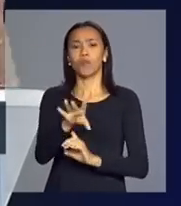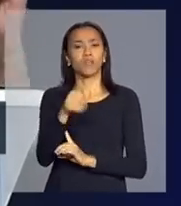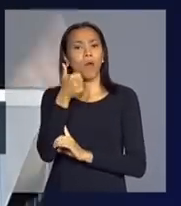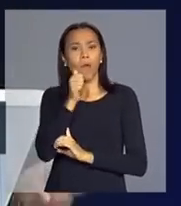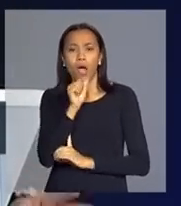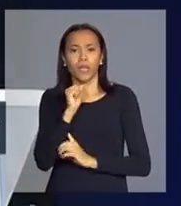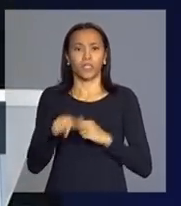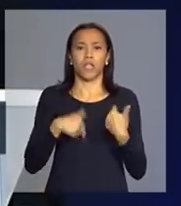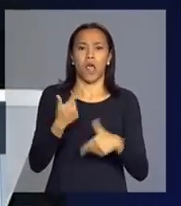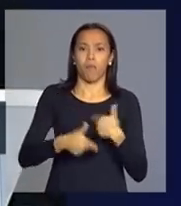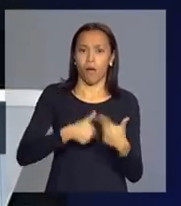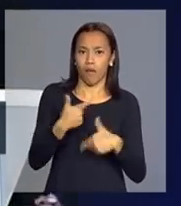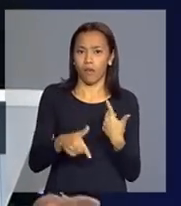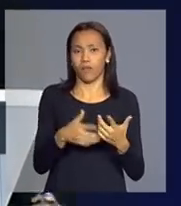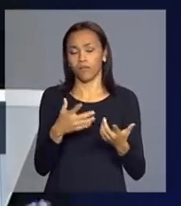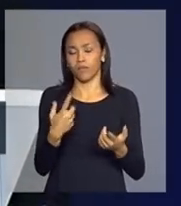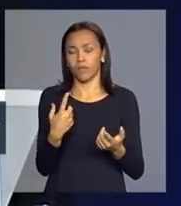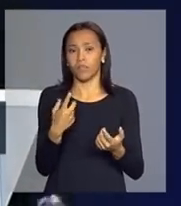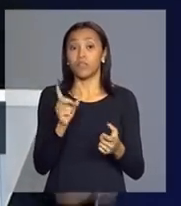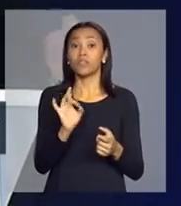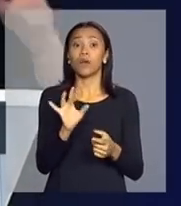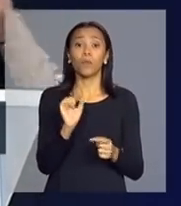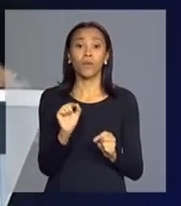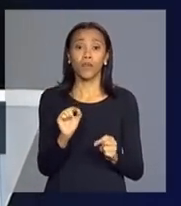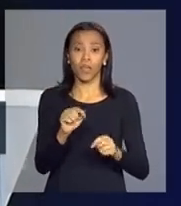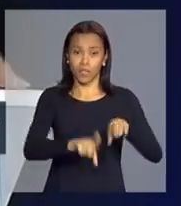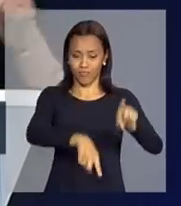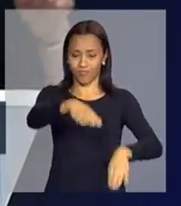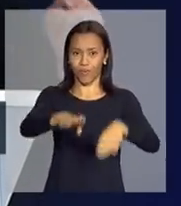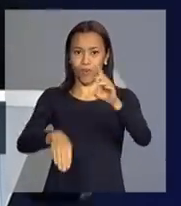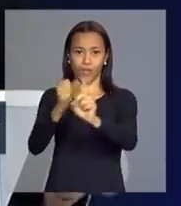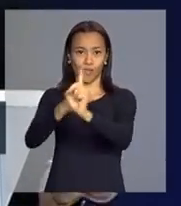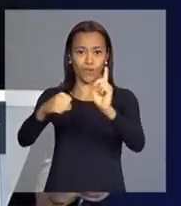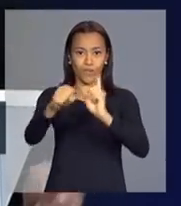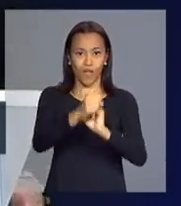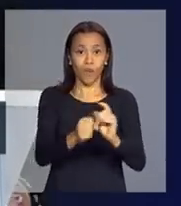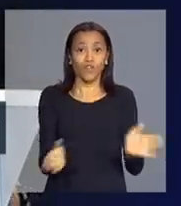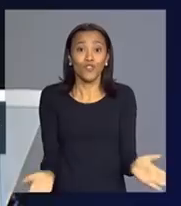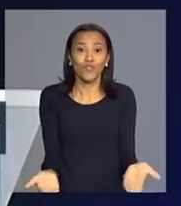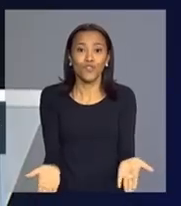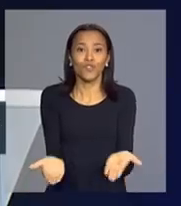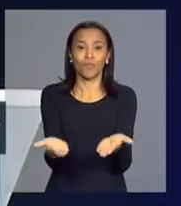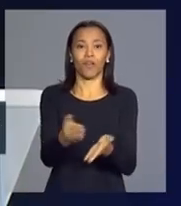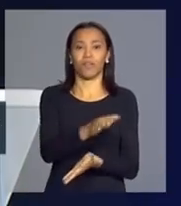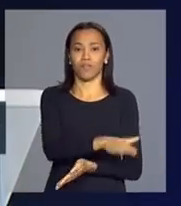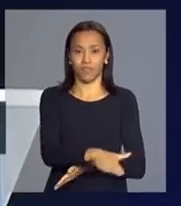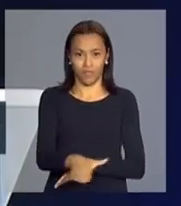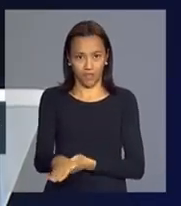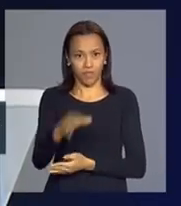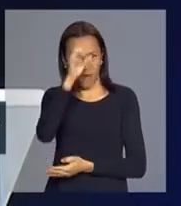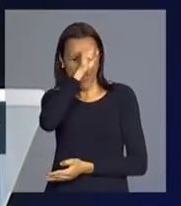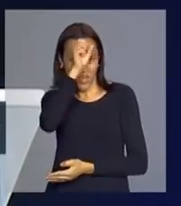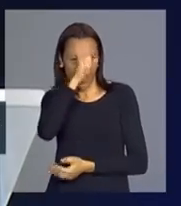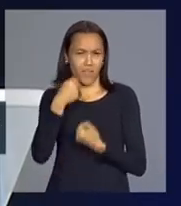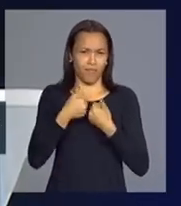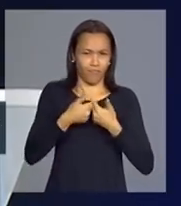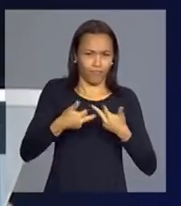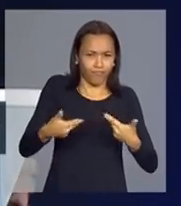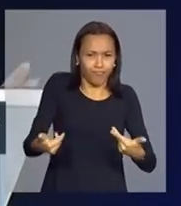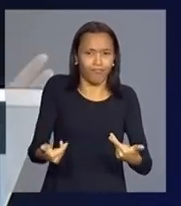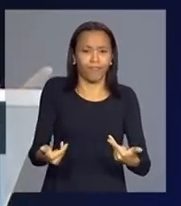mas a raiz da desigualdade está no fato dos estímulos às crianças serem